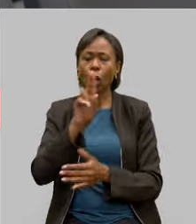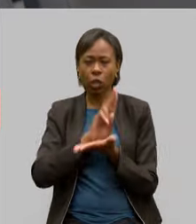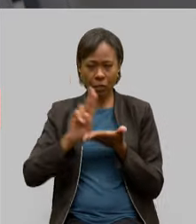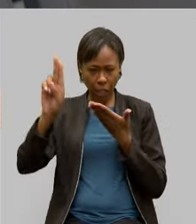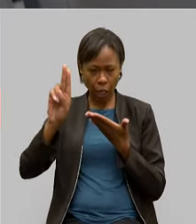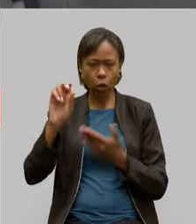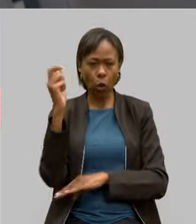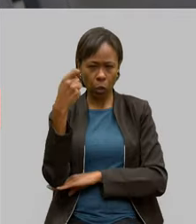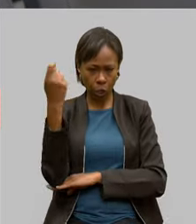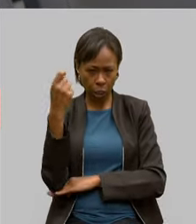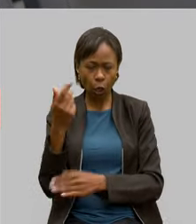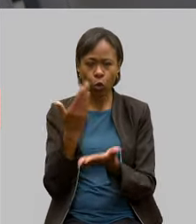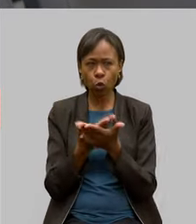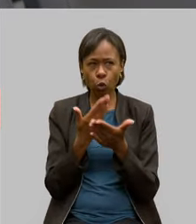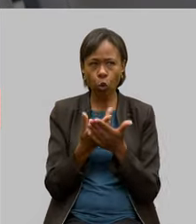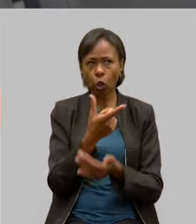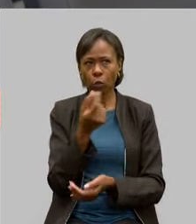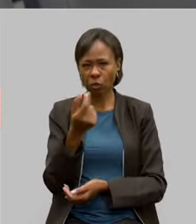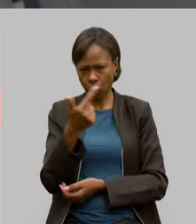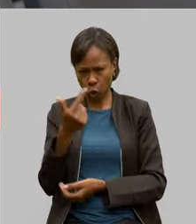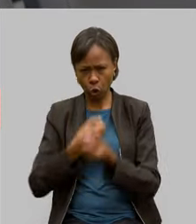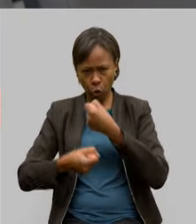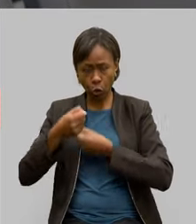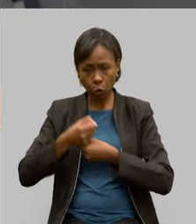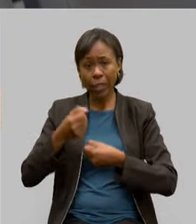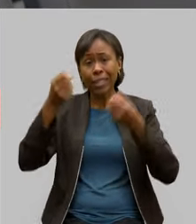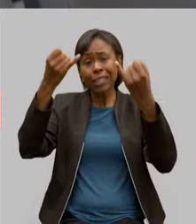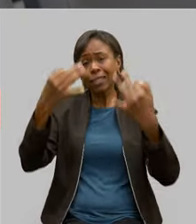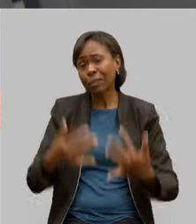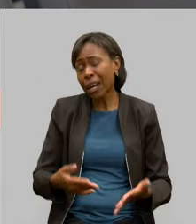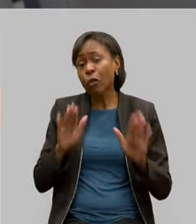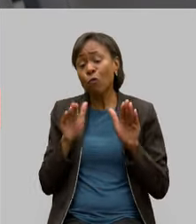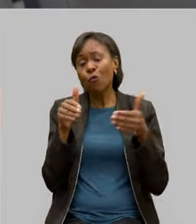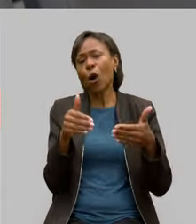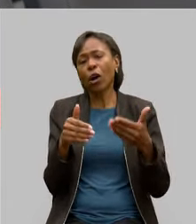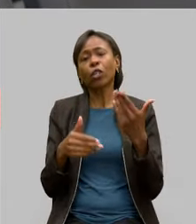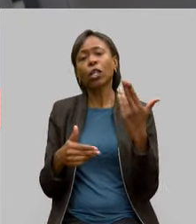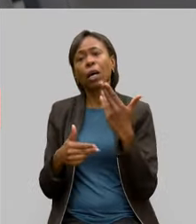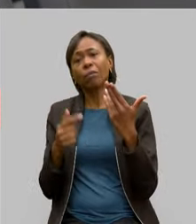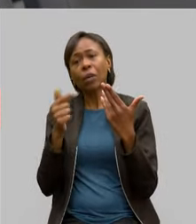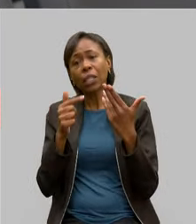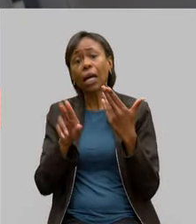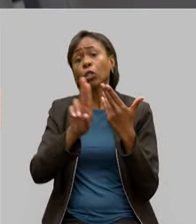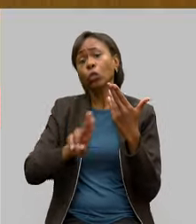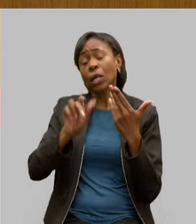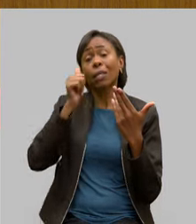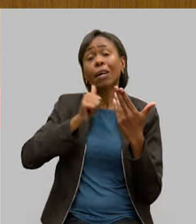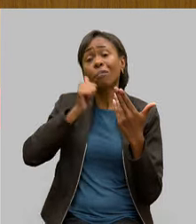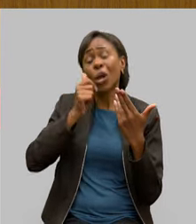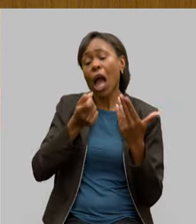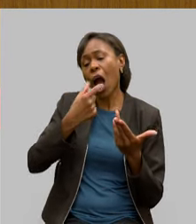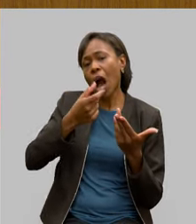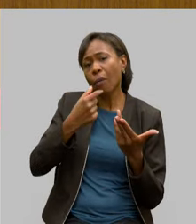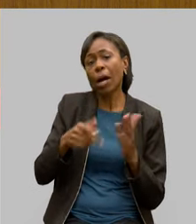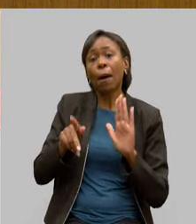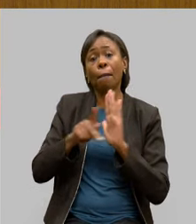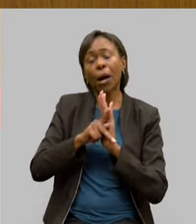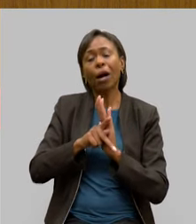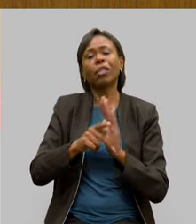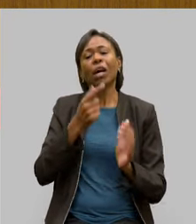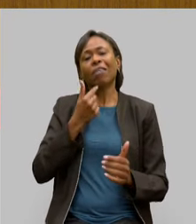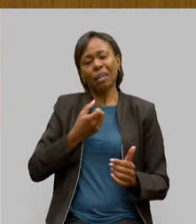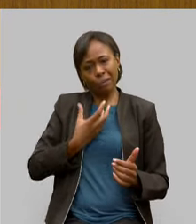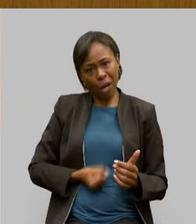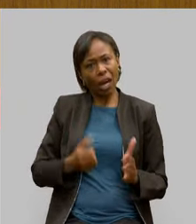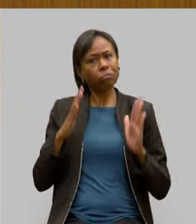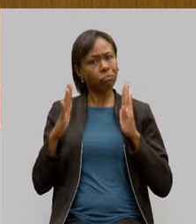tem um estudo que foi feito em 2022 especificamente sobre o uso de canabidiol na mulher na menopausa os resultados benéficos